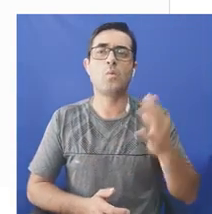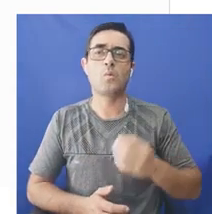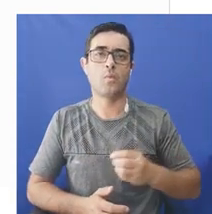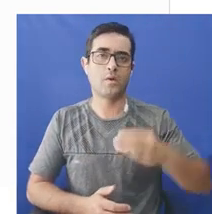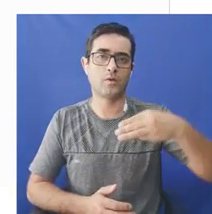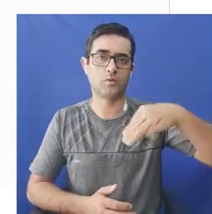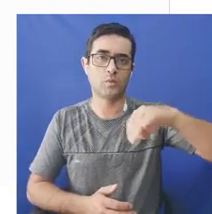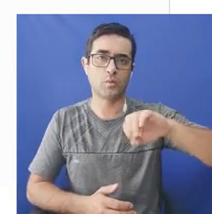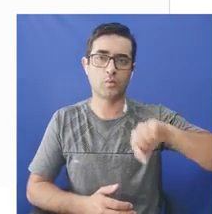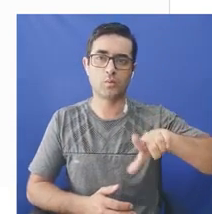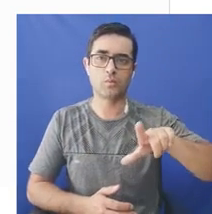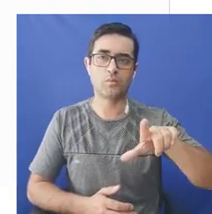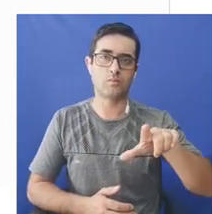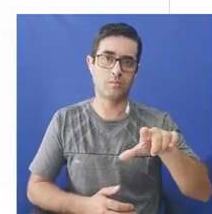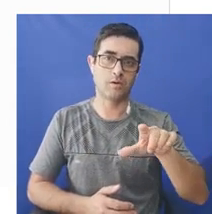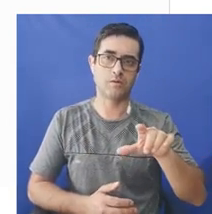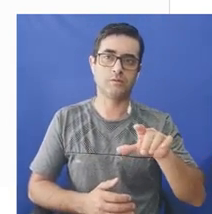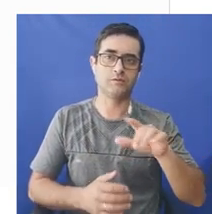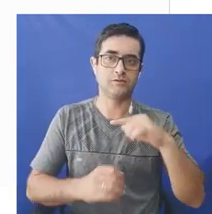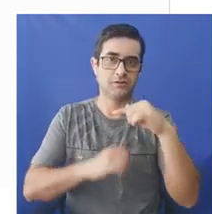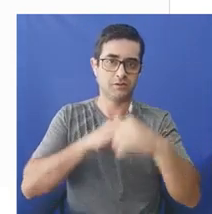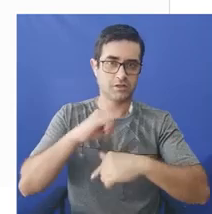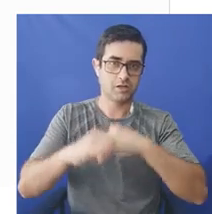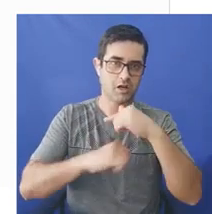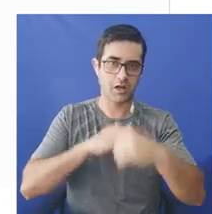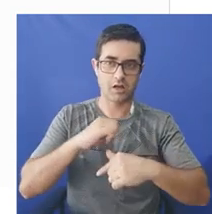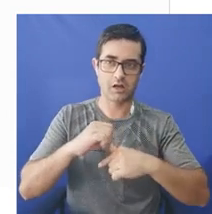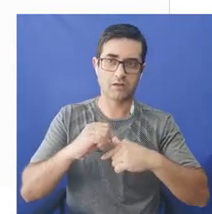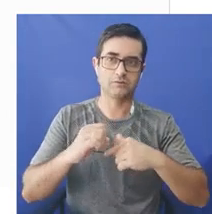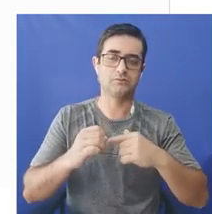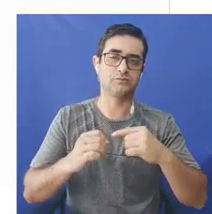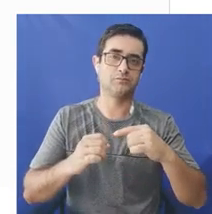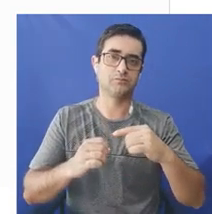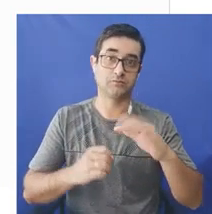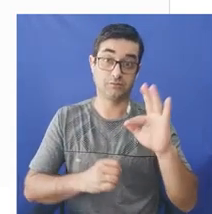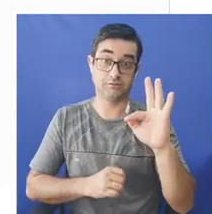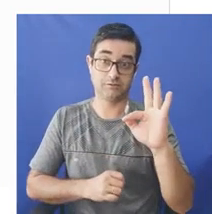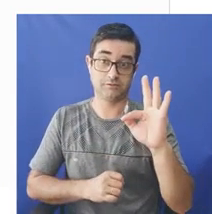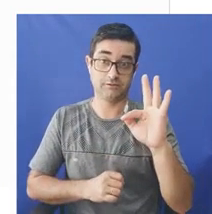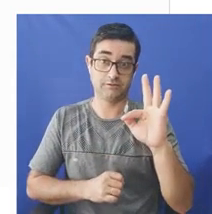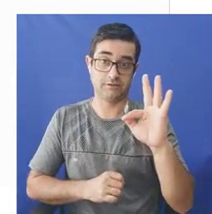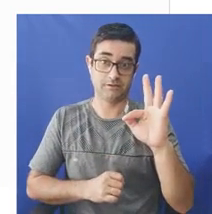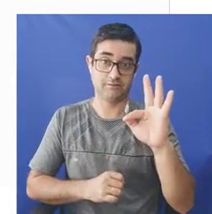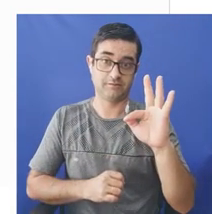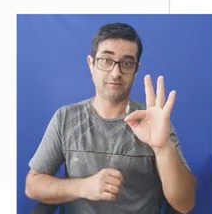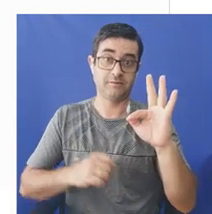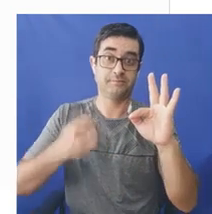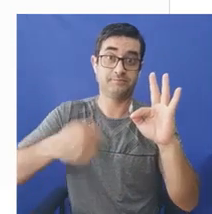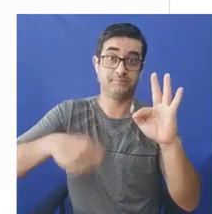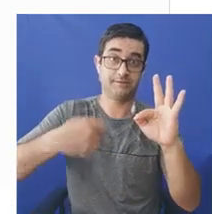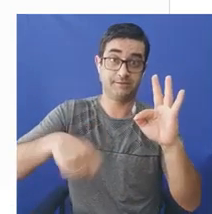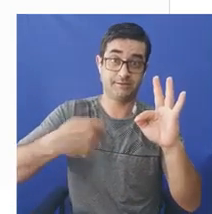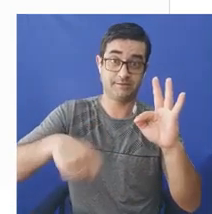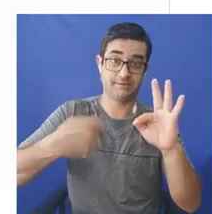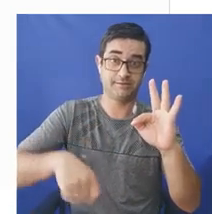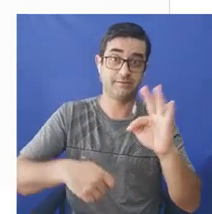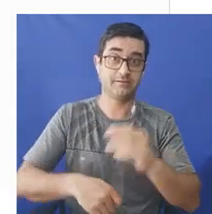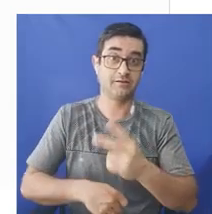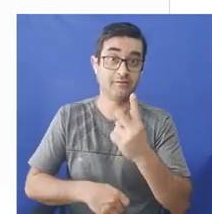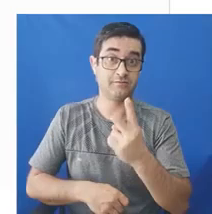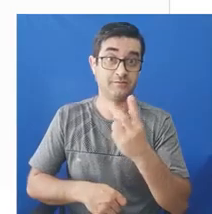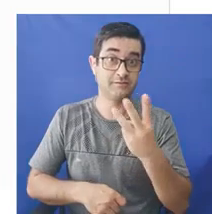flúor são necessários para completar 23 gramas de ferro, de